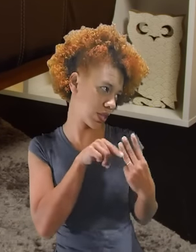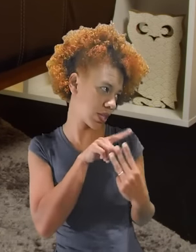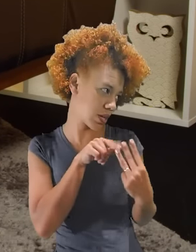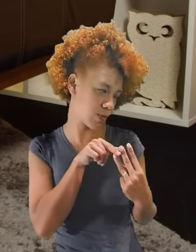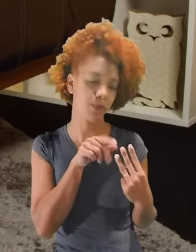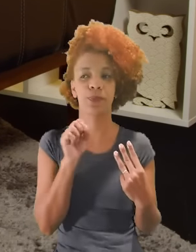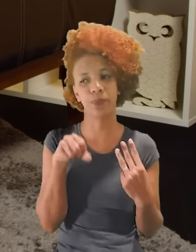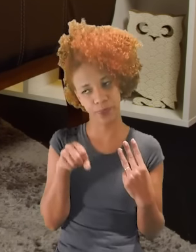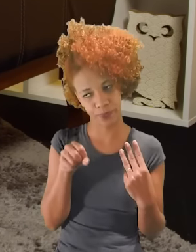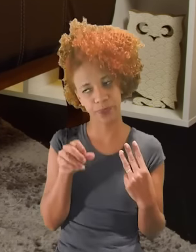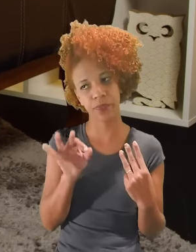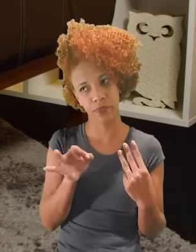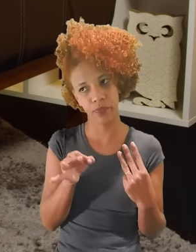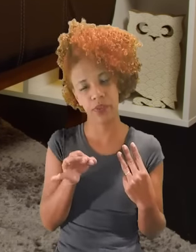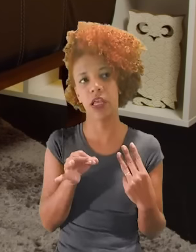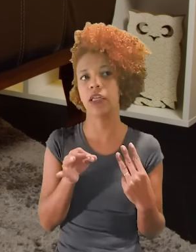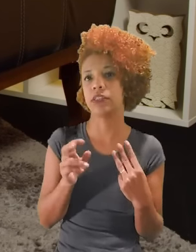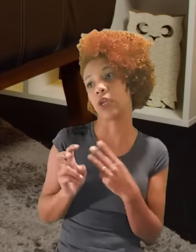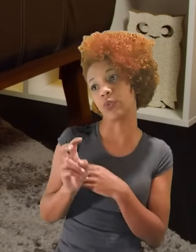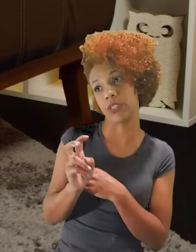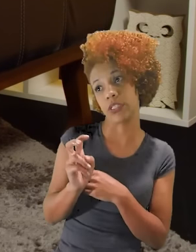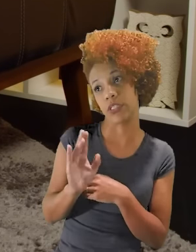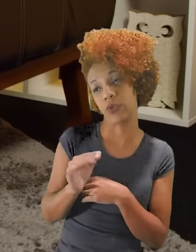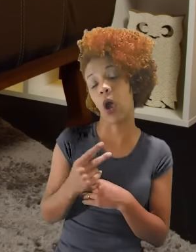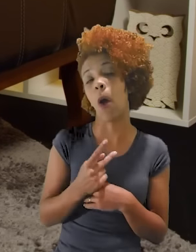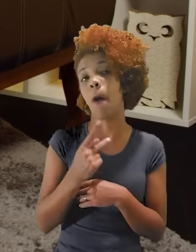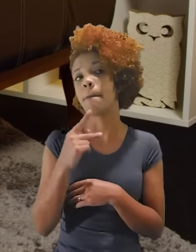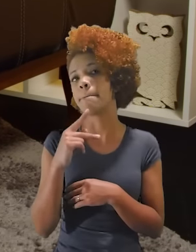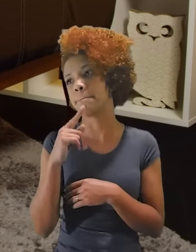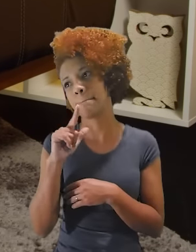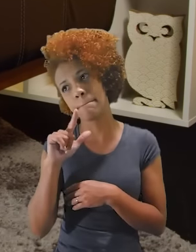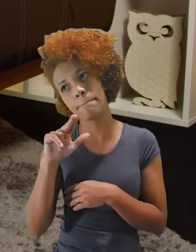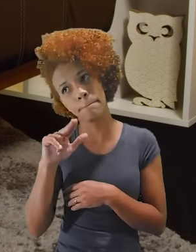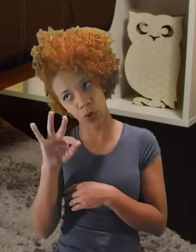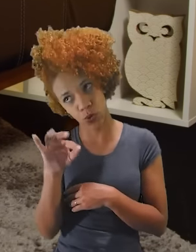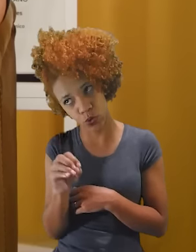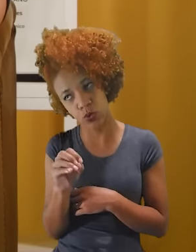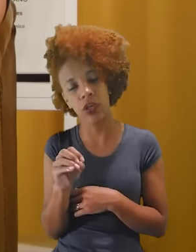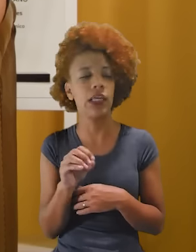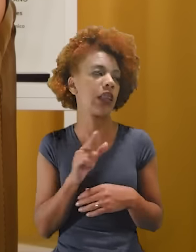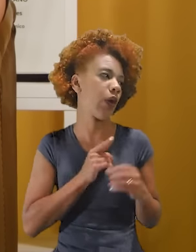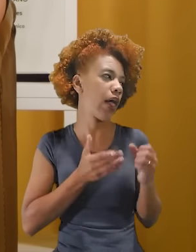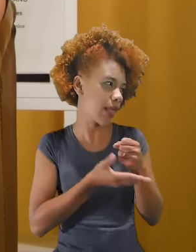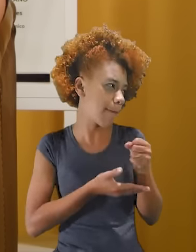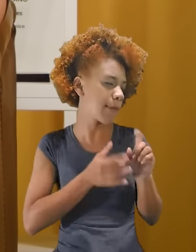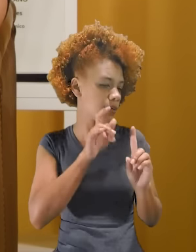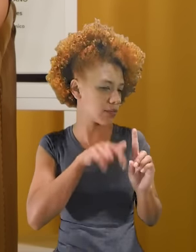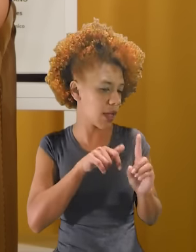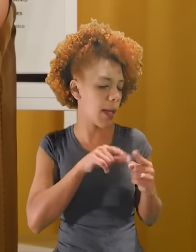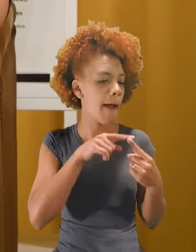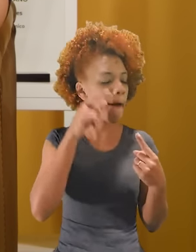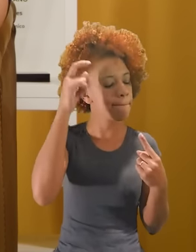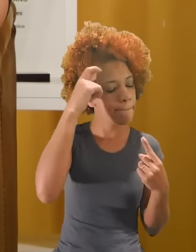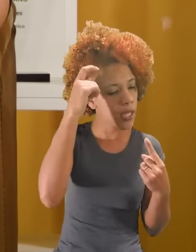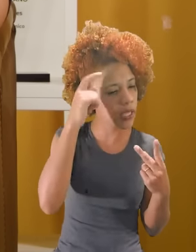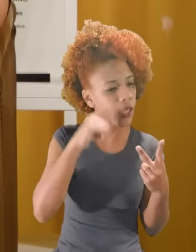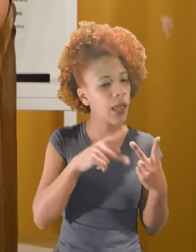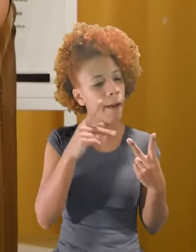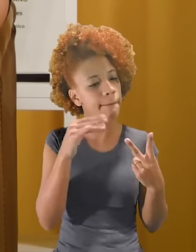né? Tinha a Minnie. Eles então falam era... cinco, né? Que você inclui o Pluto aí. Entendi. Então a base de personagens base inicial personagens, é